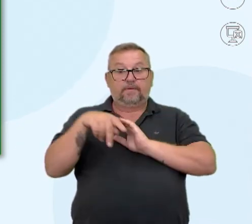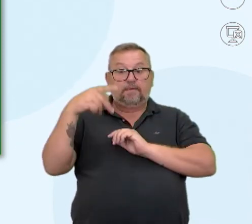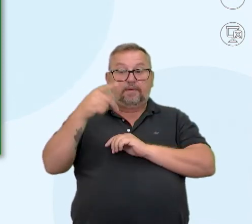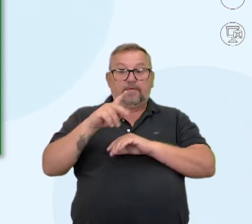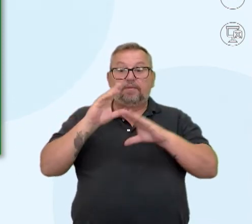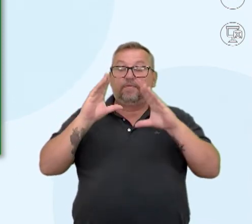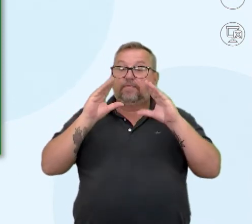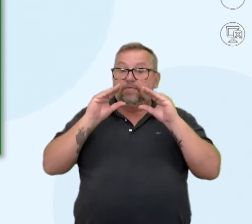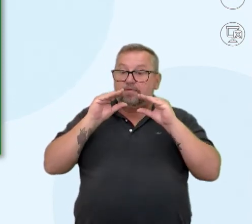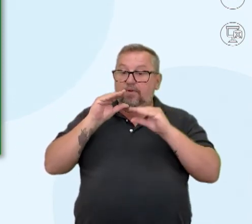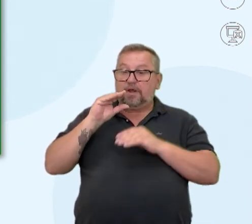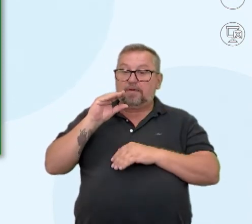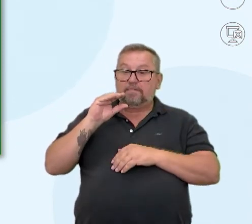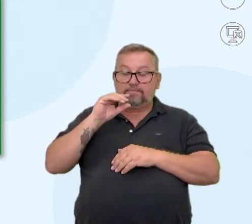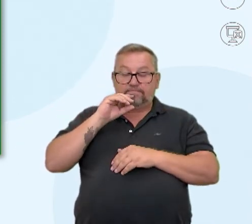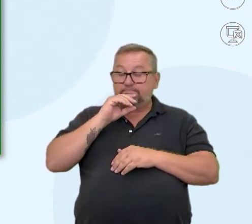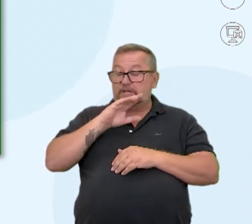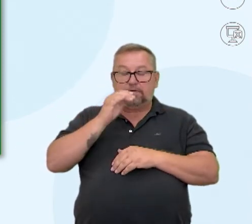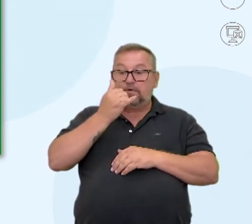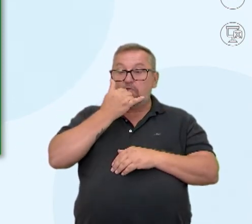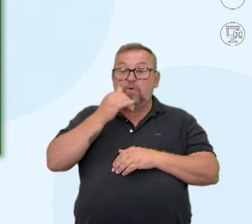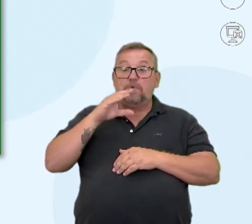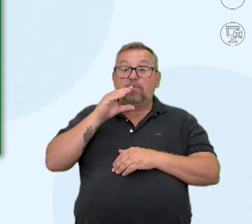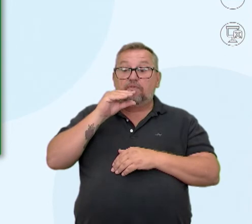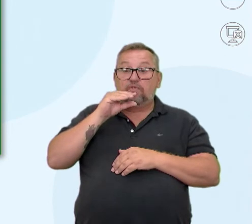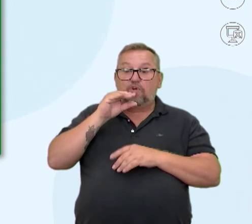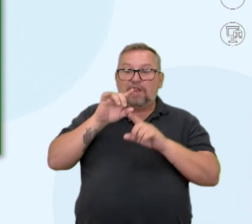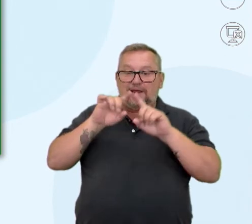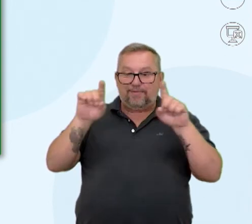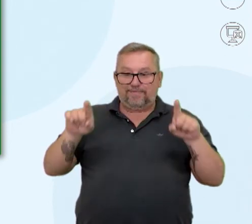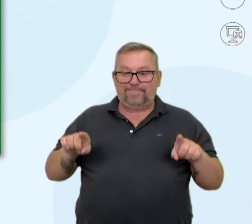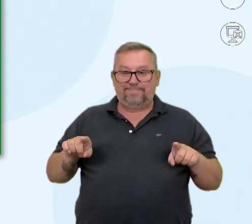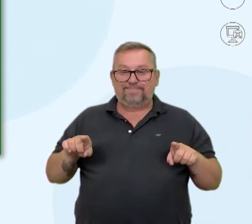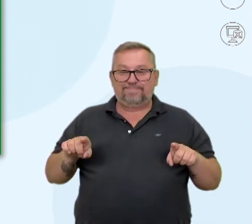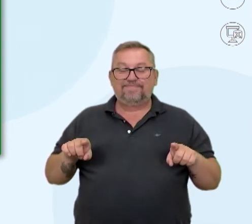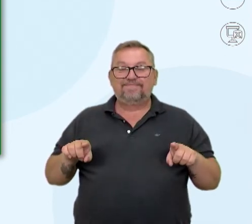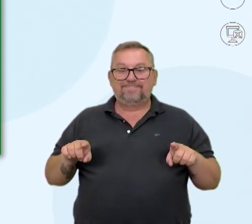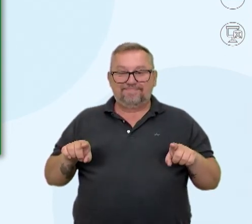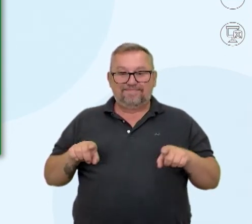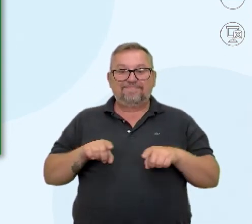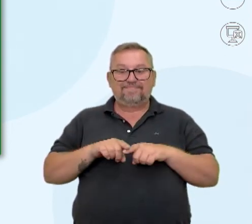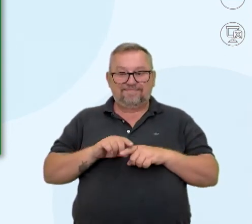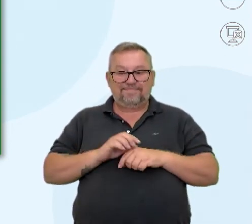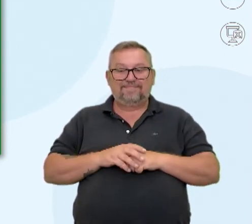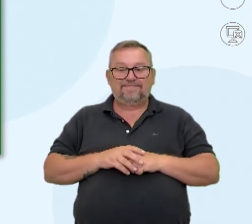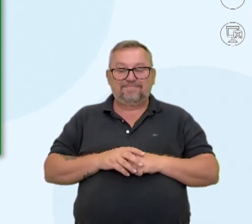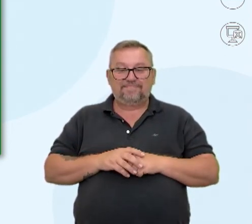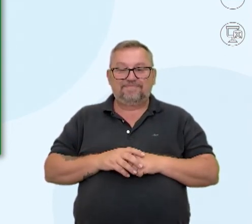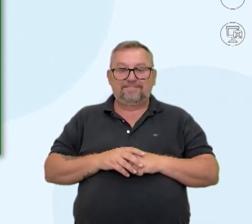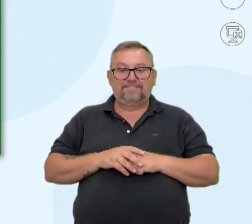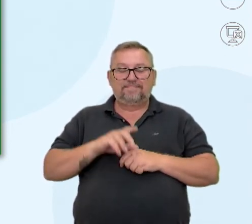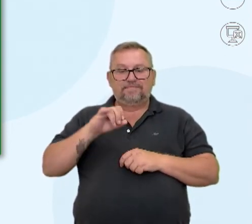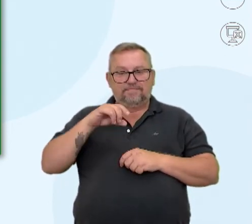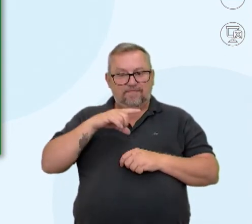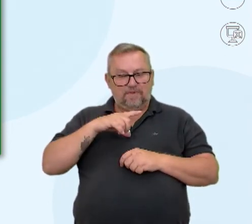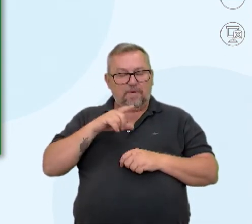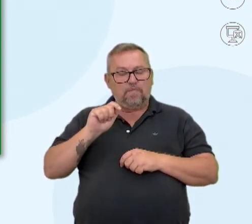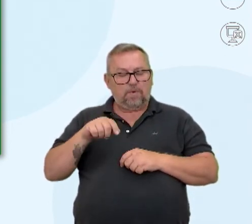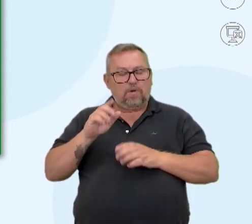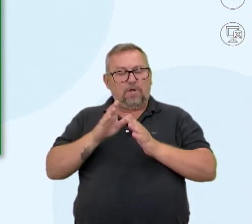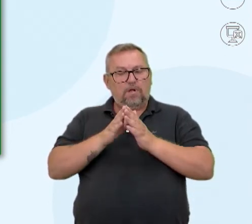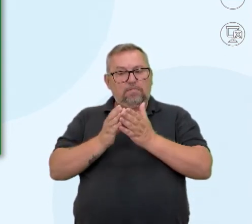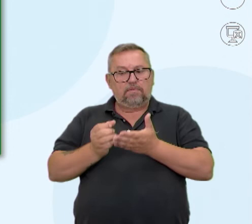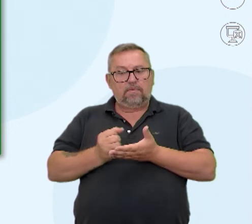pessoas trabalhando para ele, ele pode ter o quê? Ter CNPJ ou não. Se ele tiver, ele pode fazer o registro dessa pessoa ou não